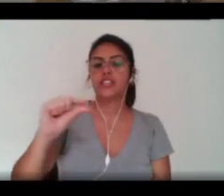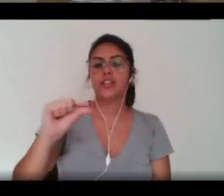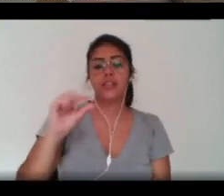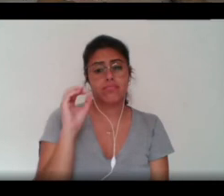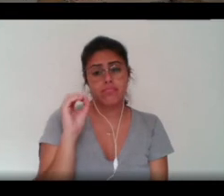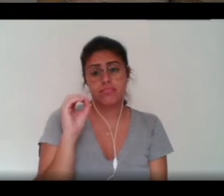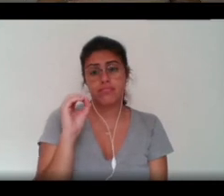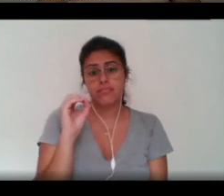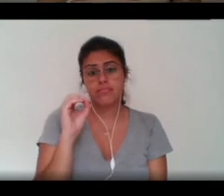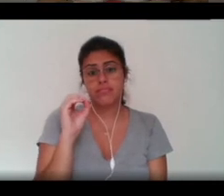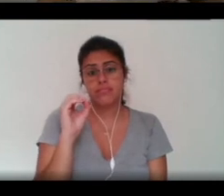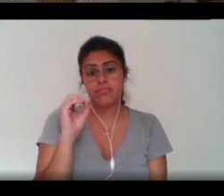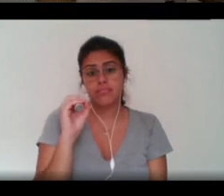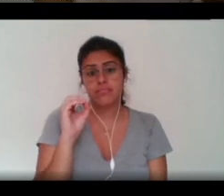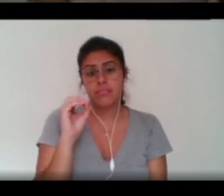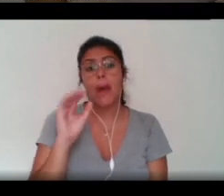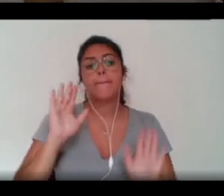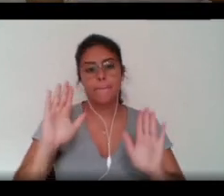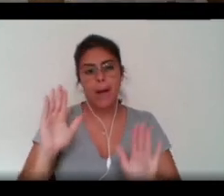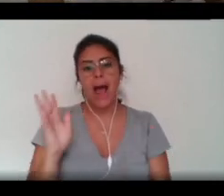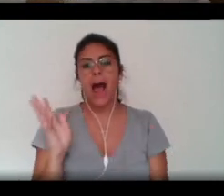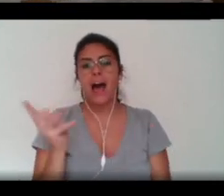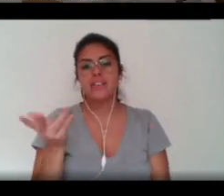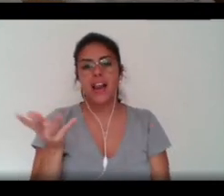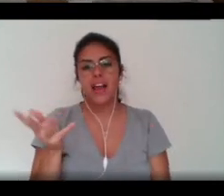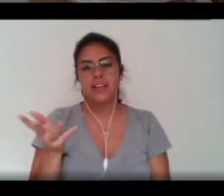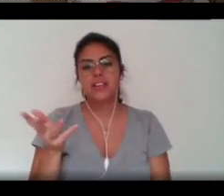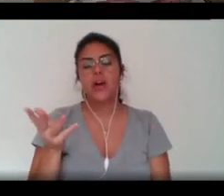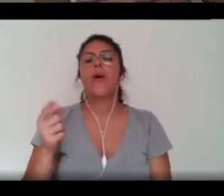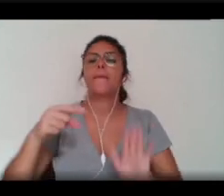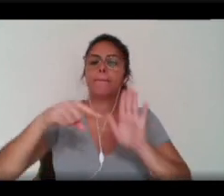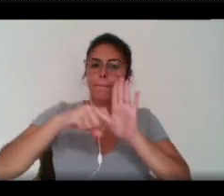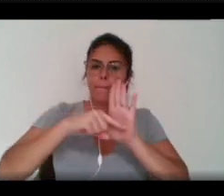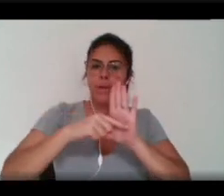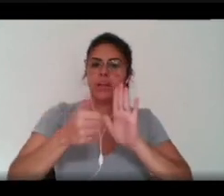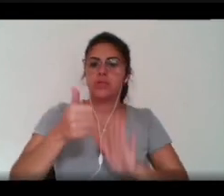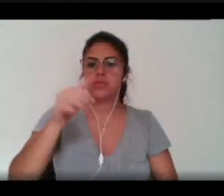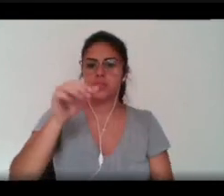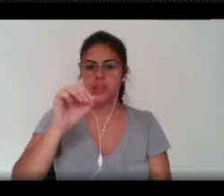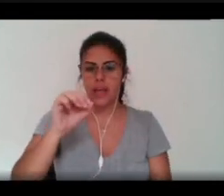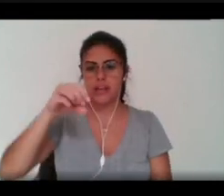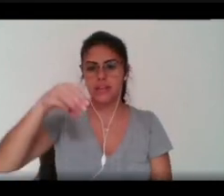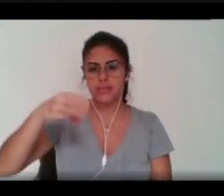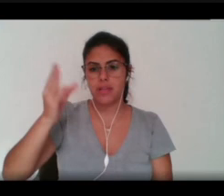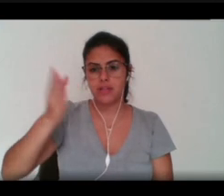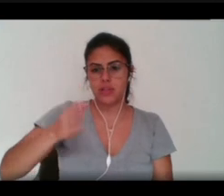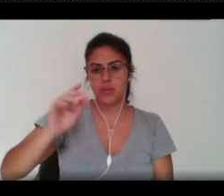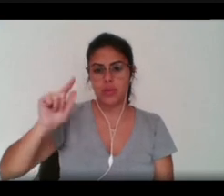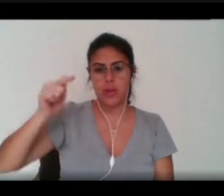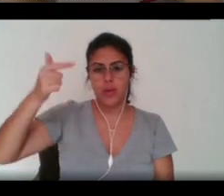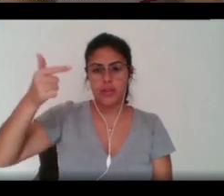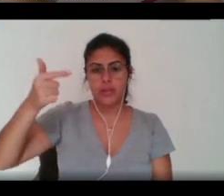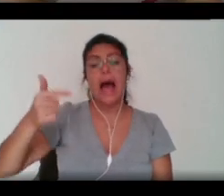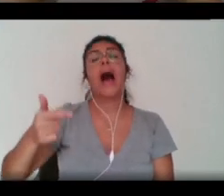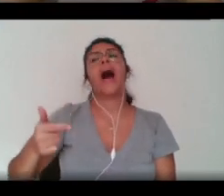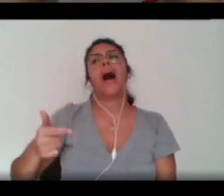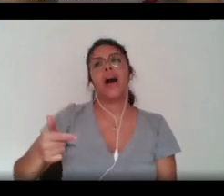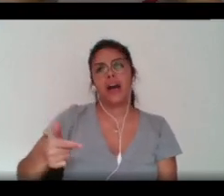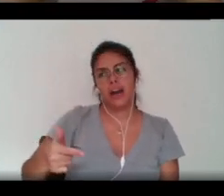igual a menos 10 metros por segundo ao quadrado. Tá claro? Agora tá mais claro, sim. Consegui entender. Obrigado, tá?